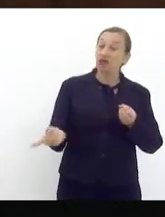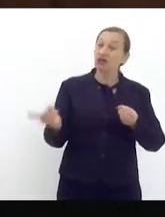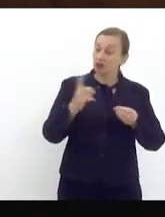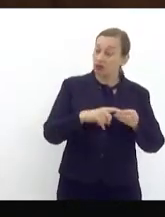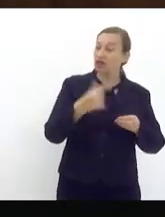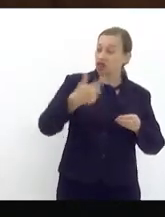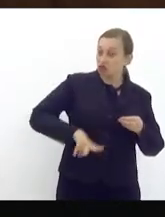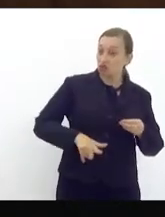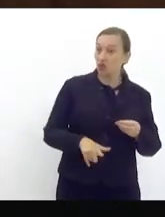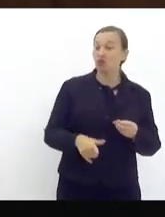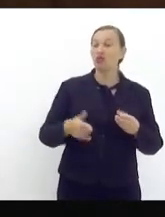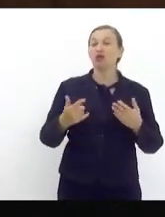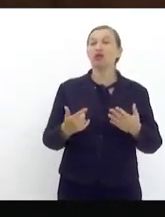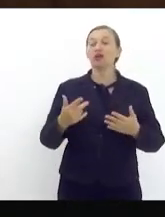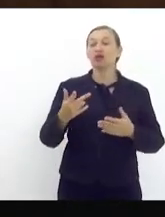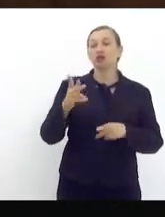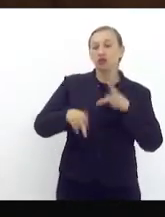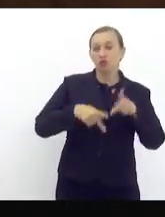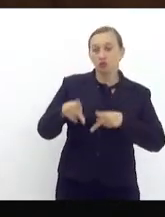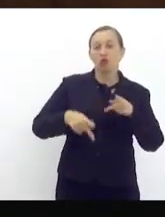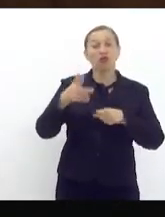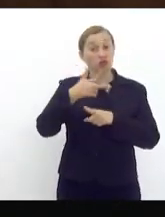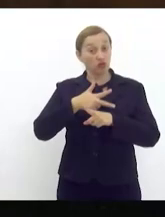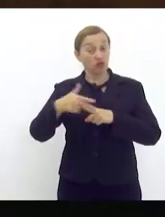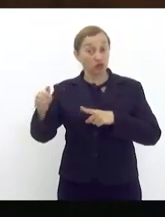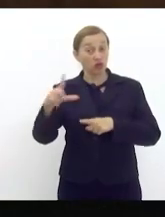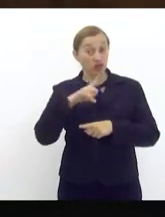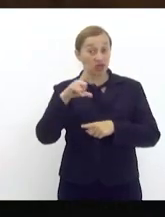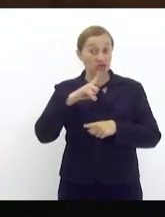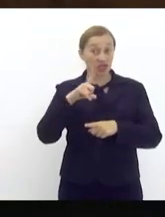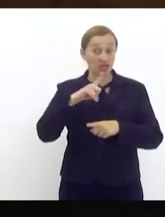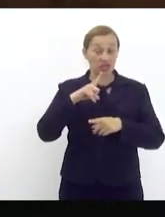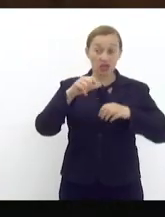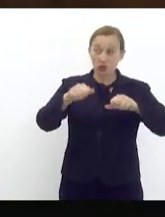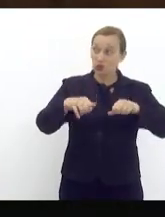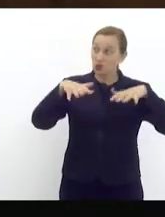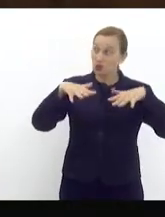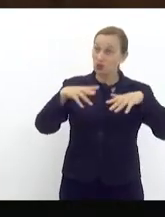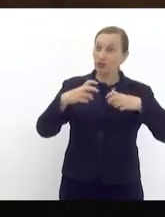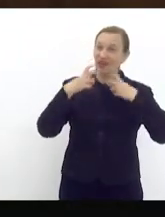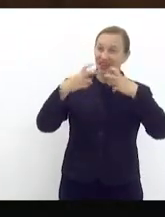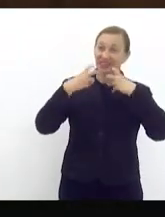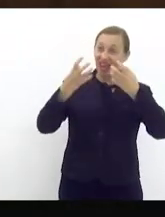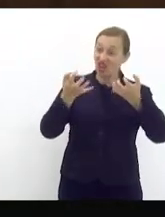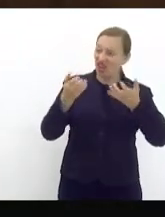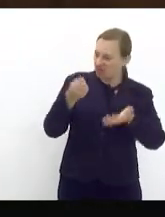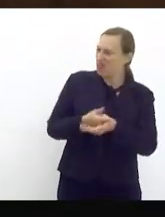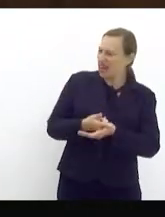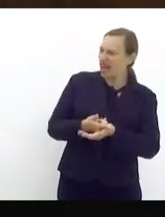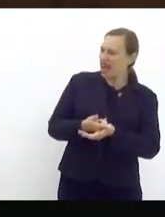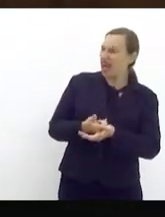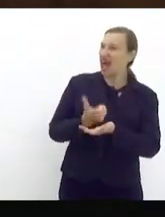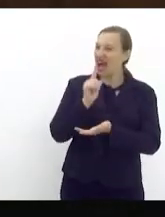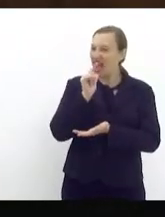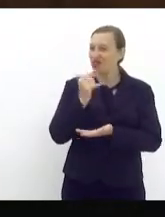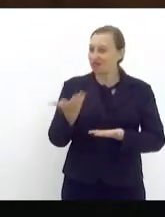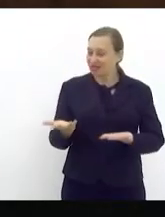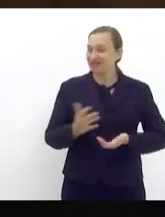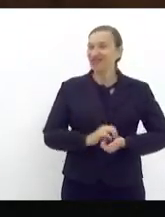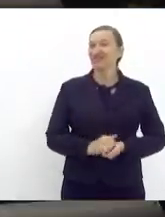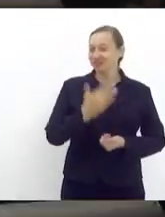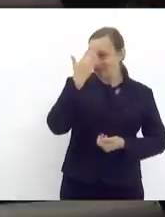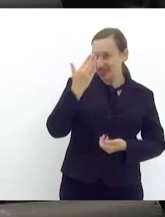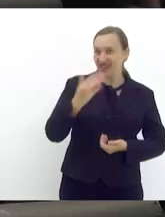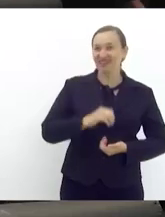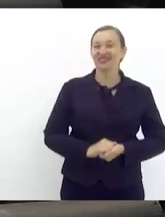novamente e ganha a população que ocupa as galerias para gritar: eu quero pagar minha conta. Obrigada,